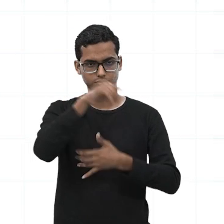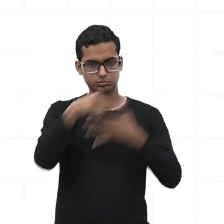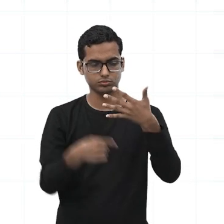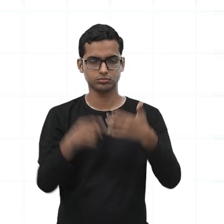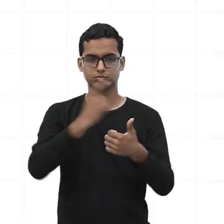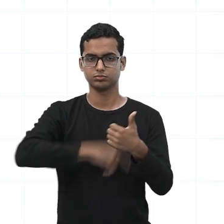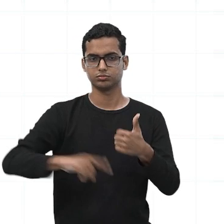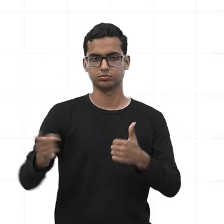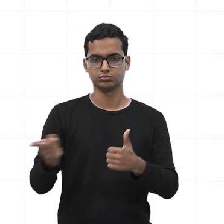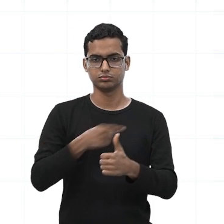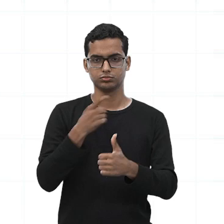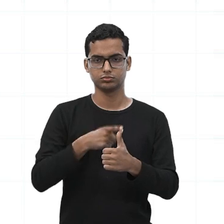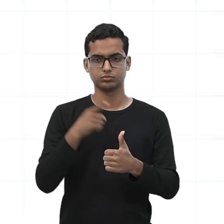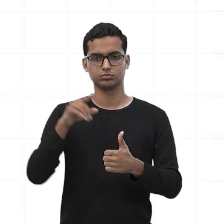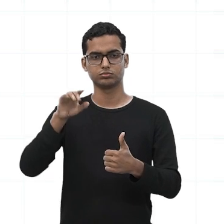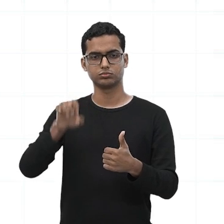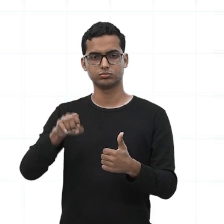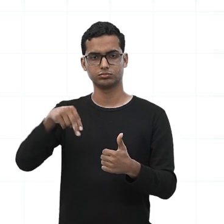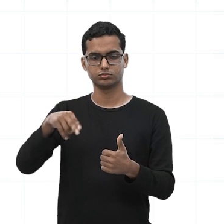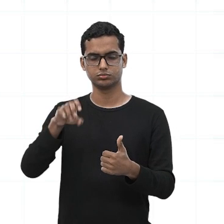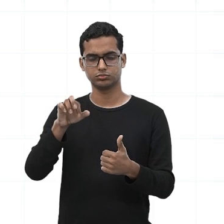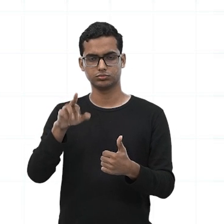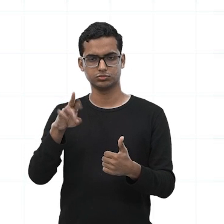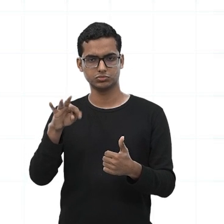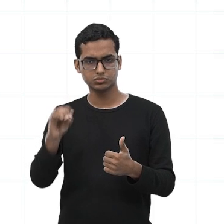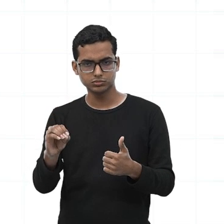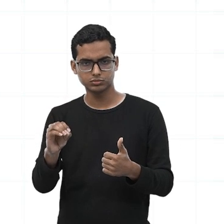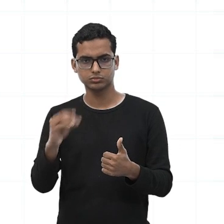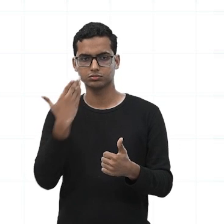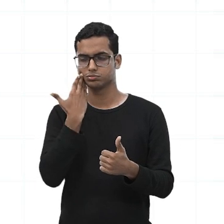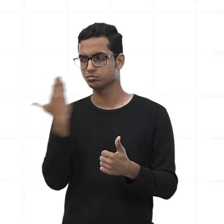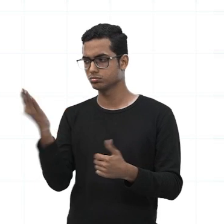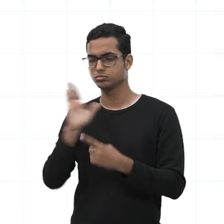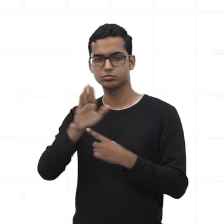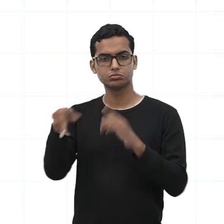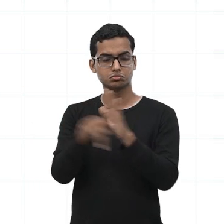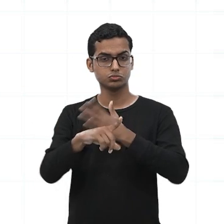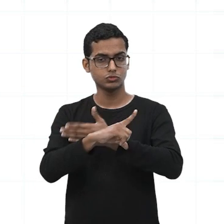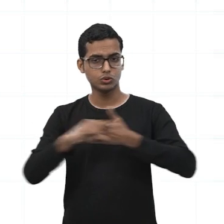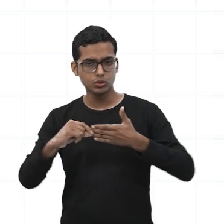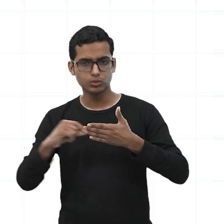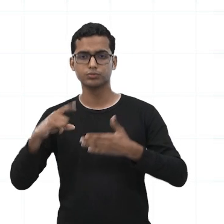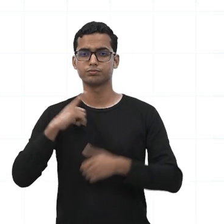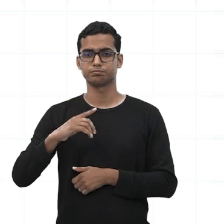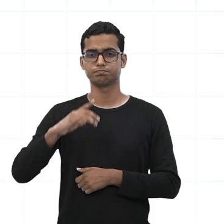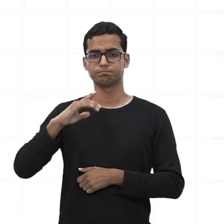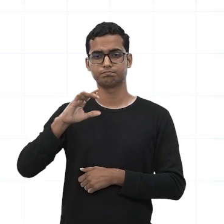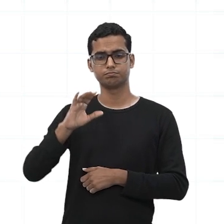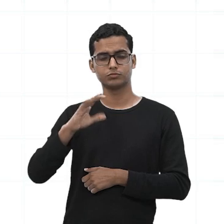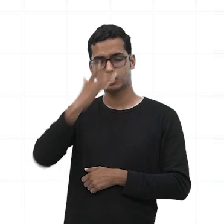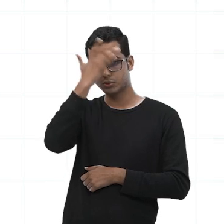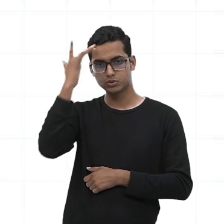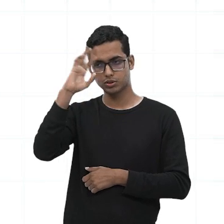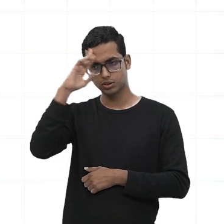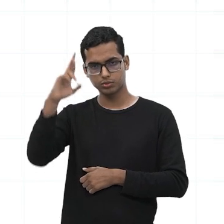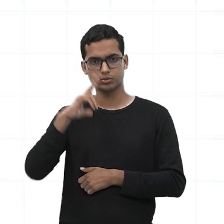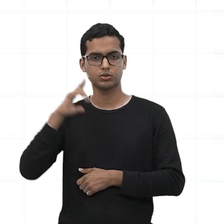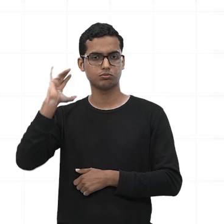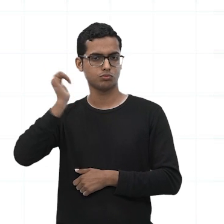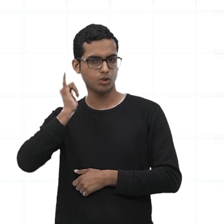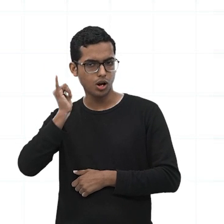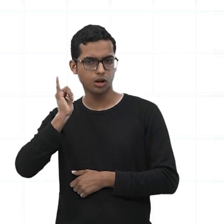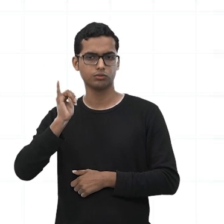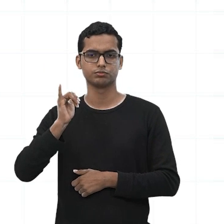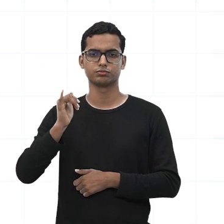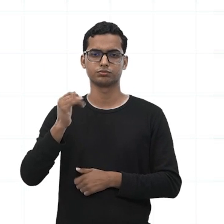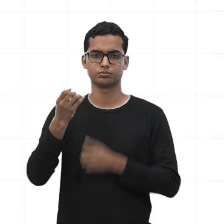Então, primeiramente, vem o quê? A literatura, o dramaturgo, ele vai escrever ali história, vai narrar. Depois